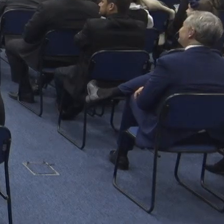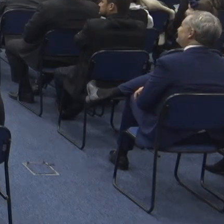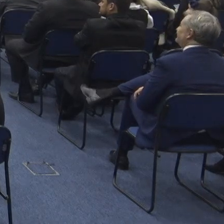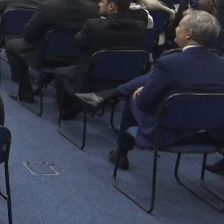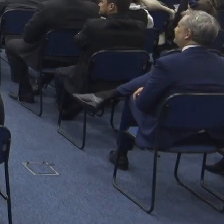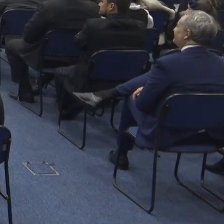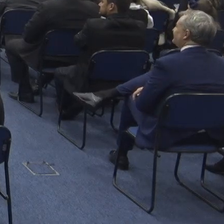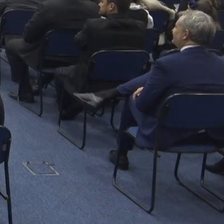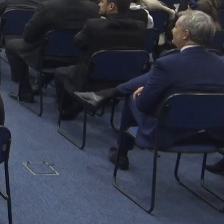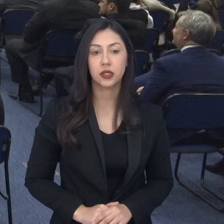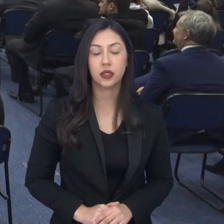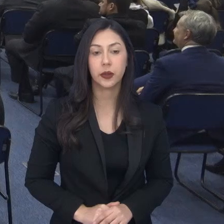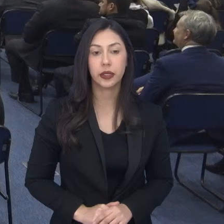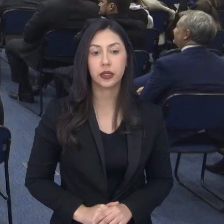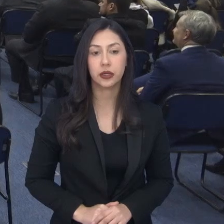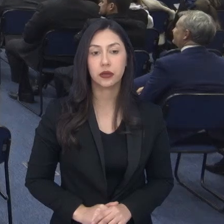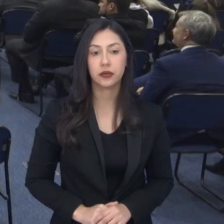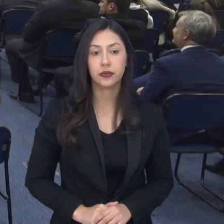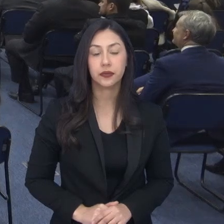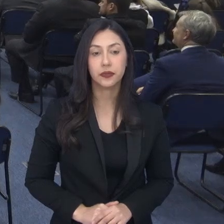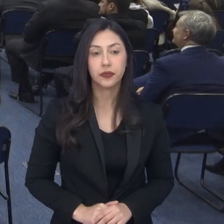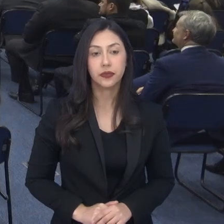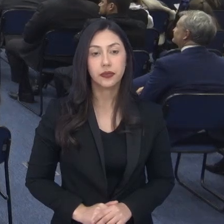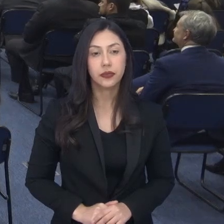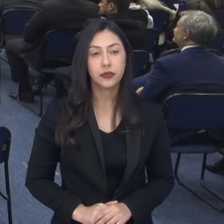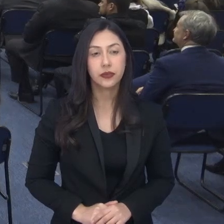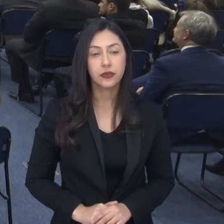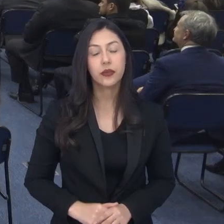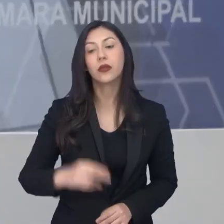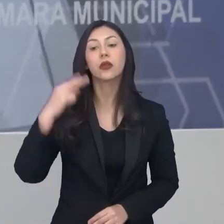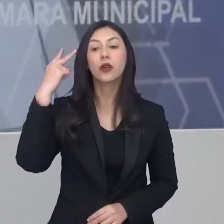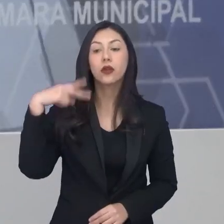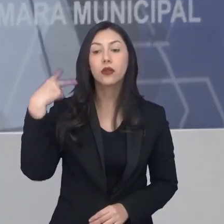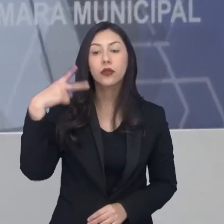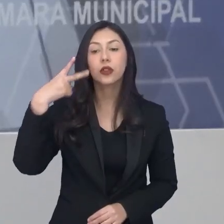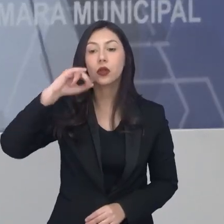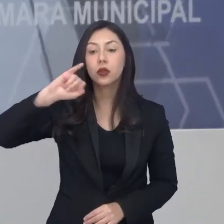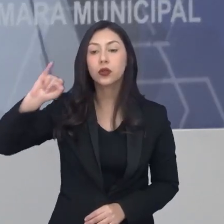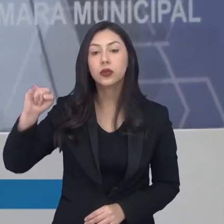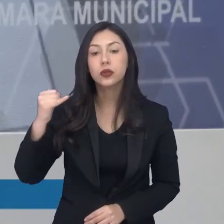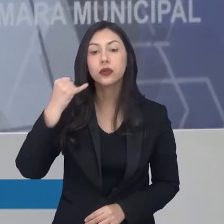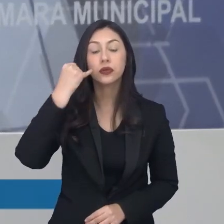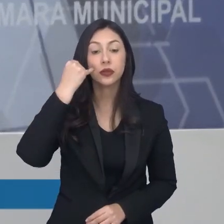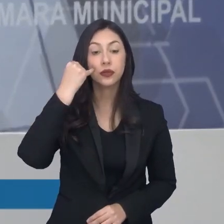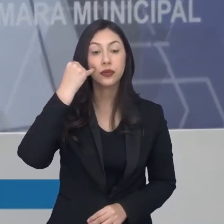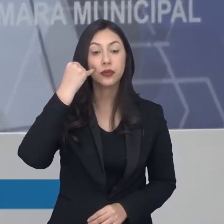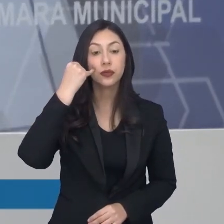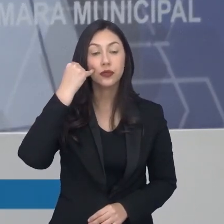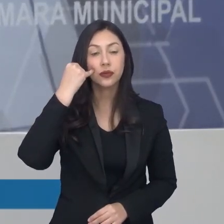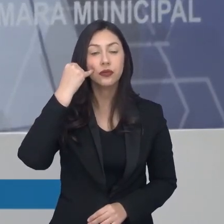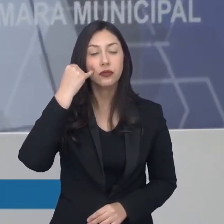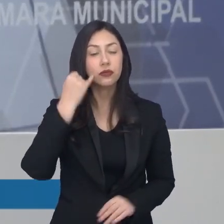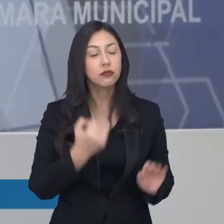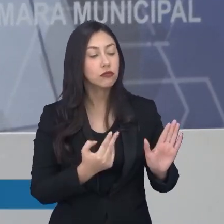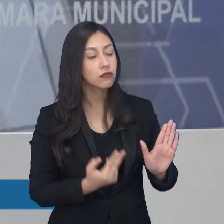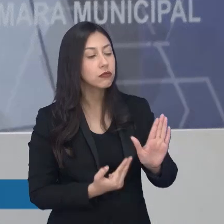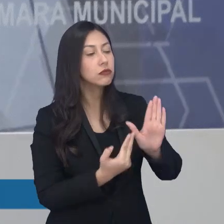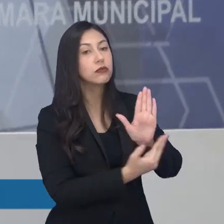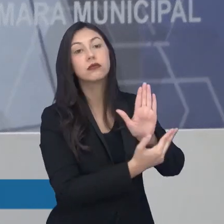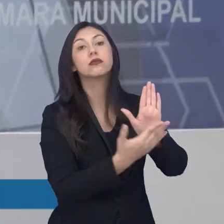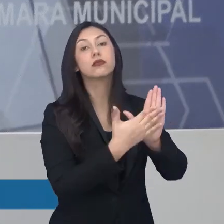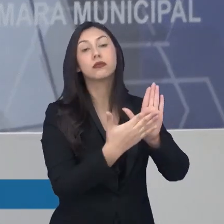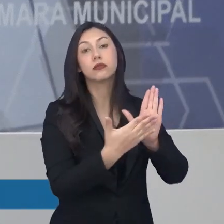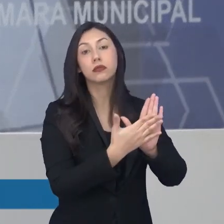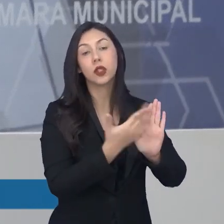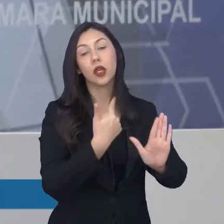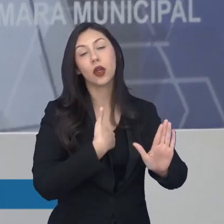Excelentíssimo vereador, senhor Juvenil Silvério, autor da homenagem na pessoa do